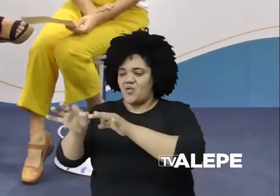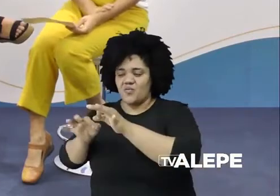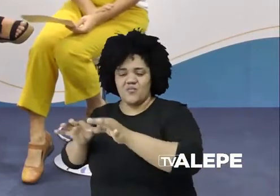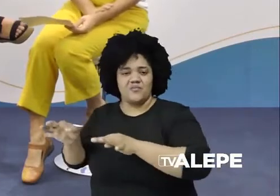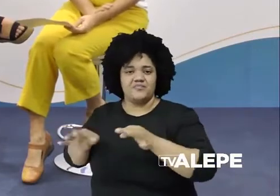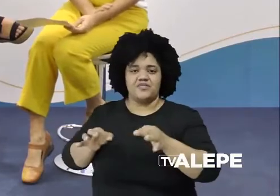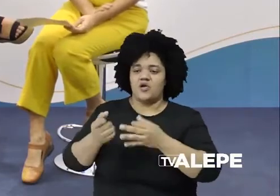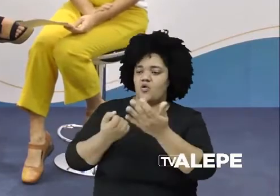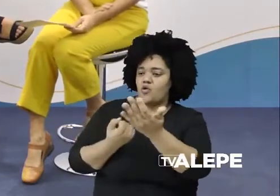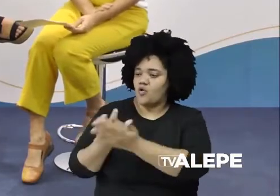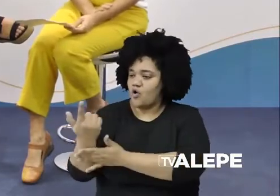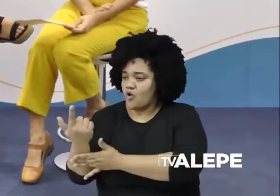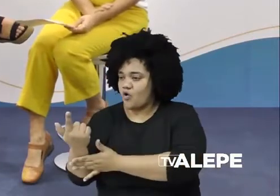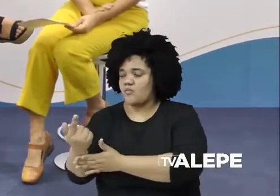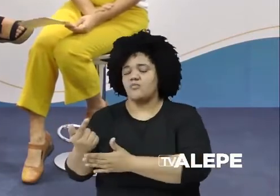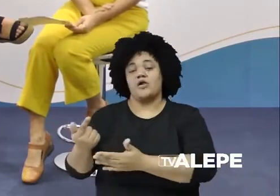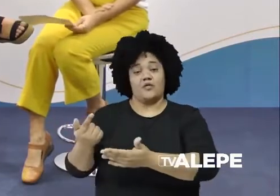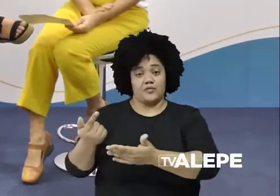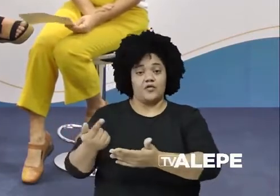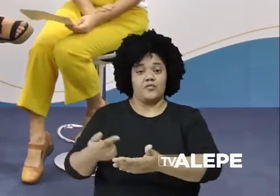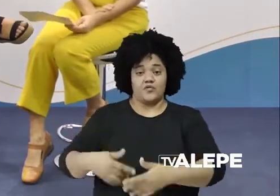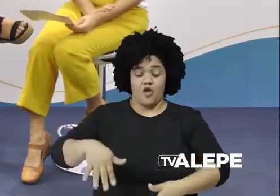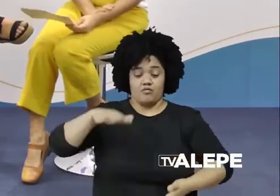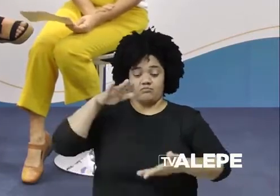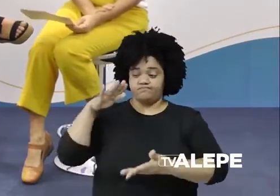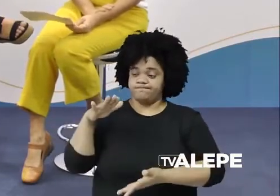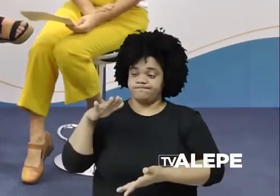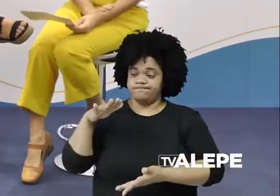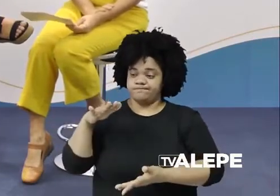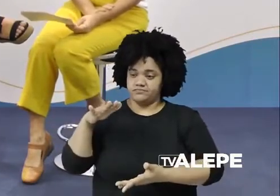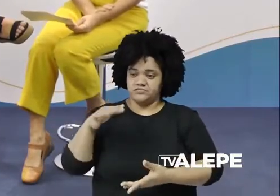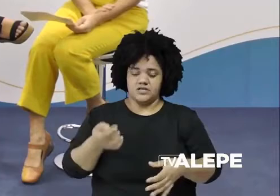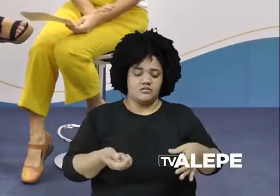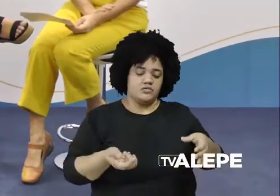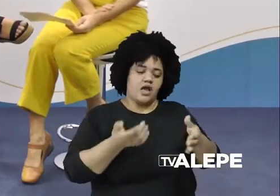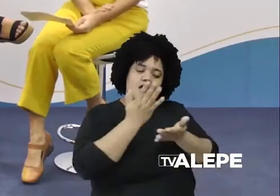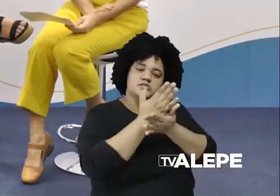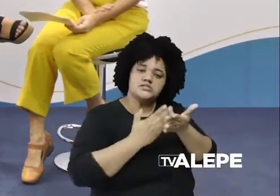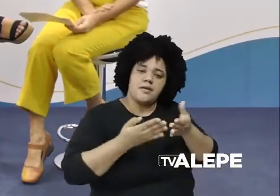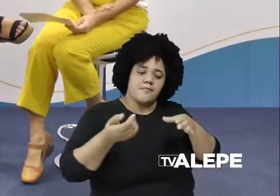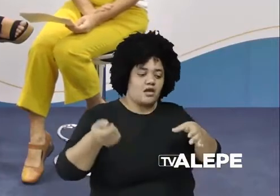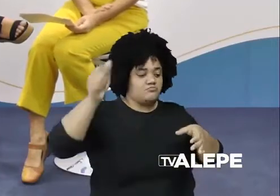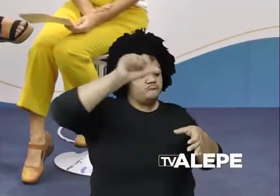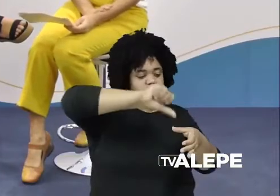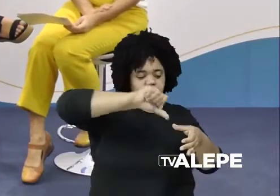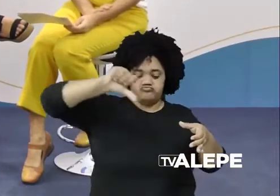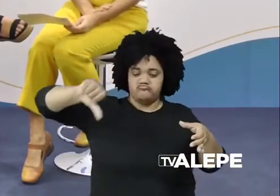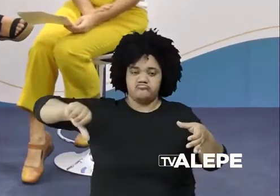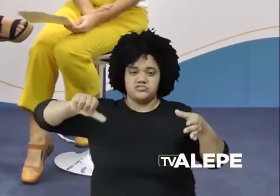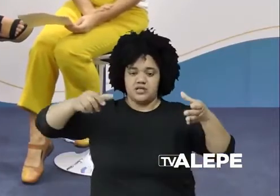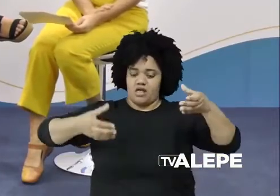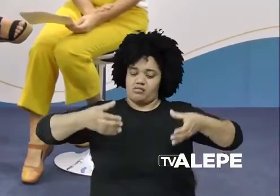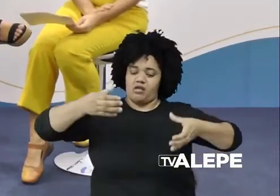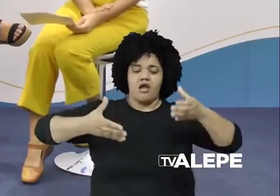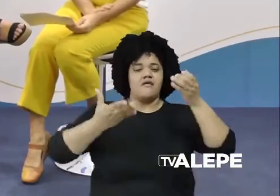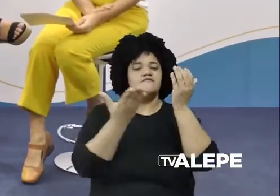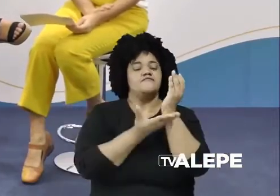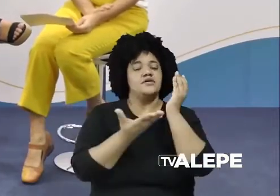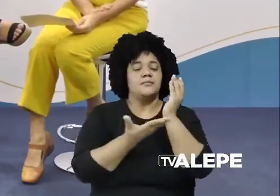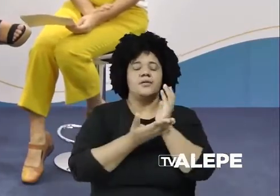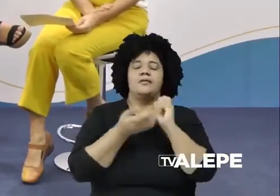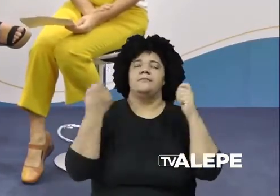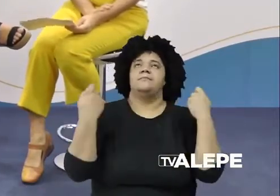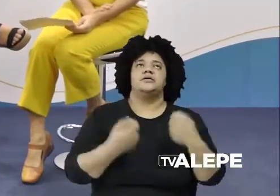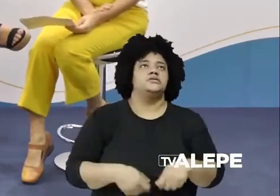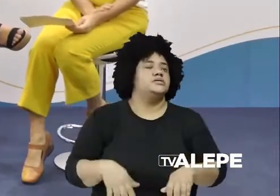para organizar, ou compra um material de limpeza o maior, né, e aí a gente separa em garrafinhas menores. E